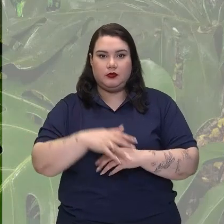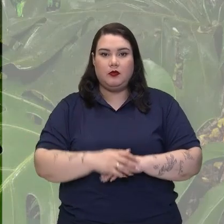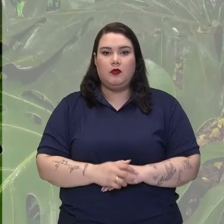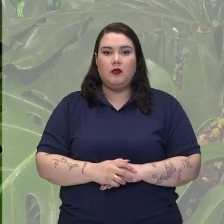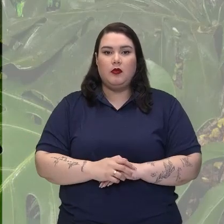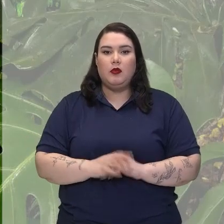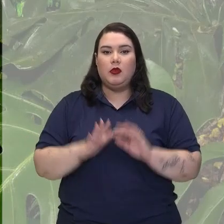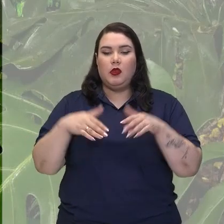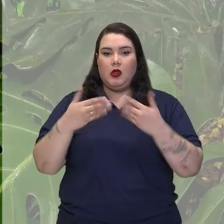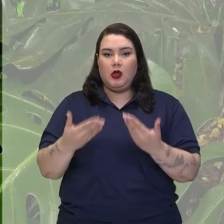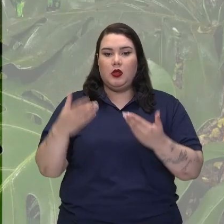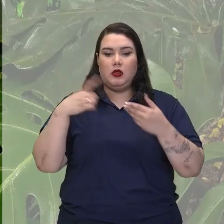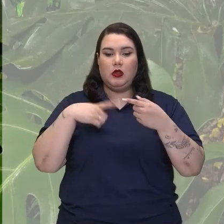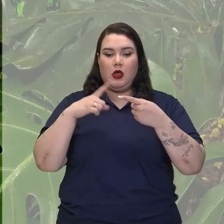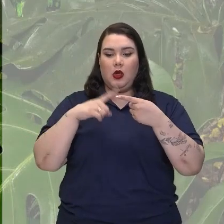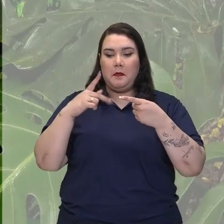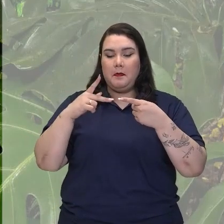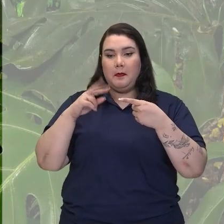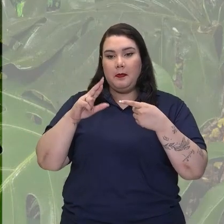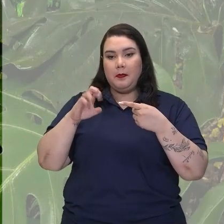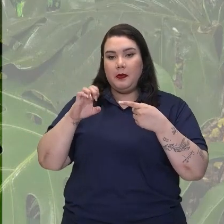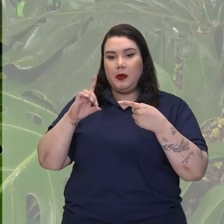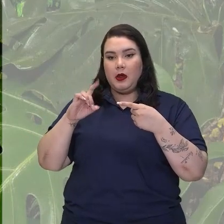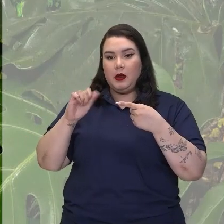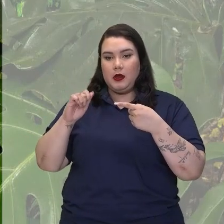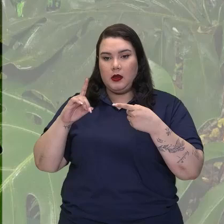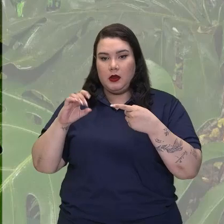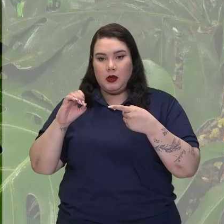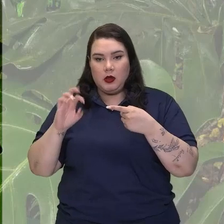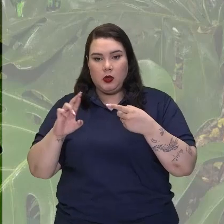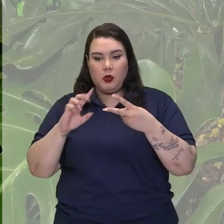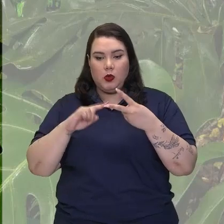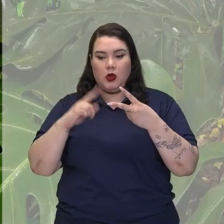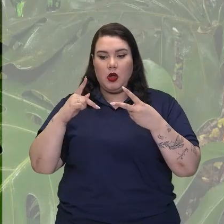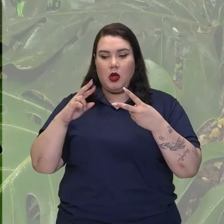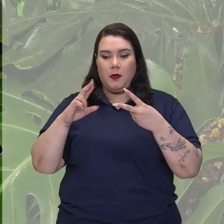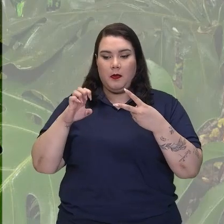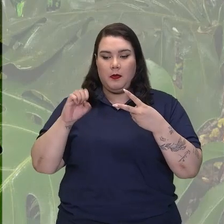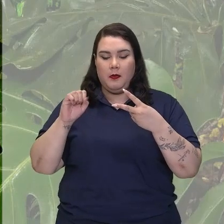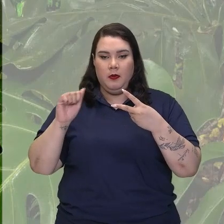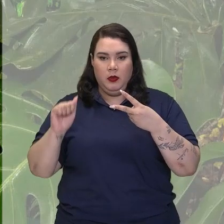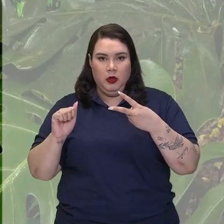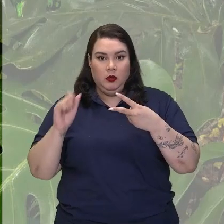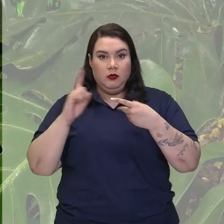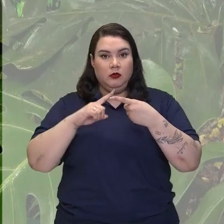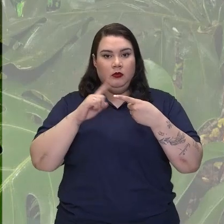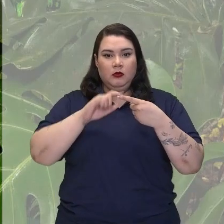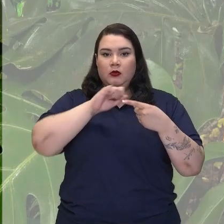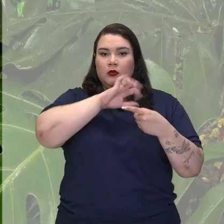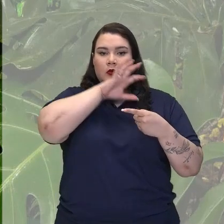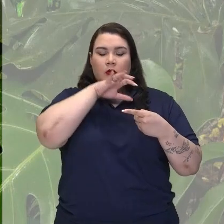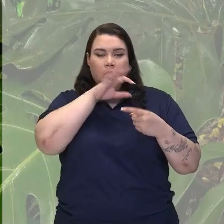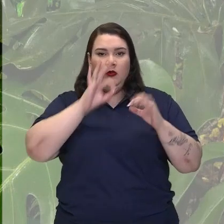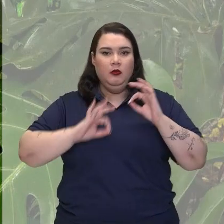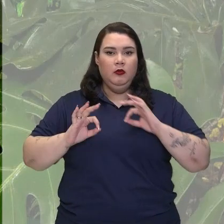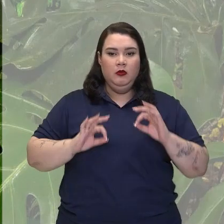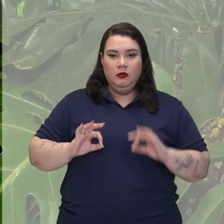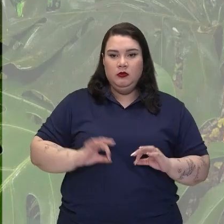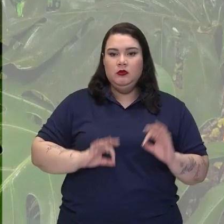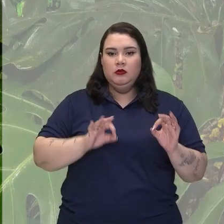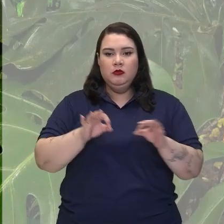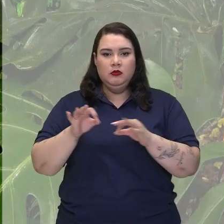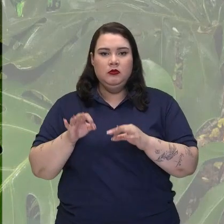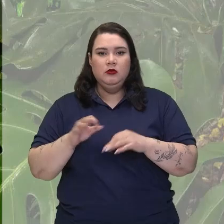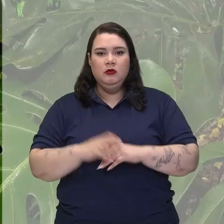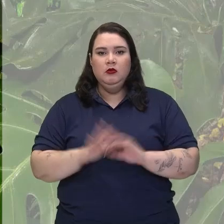a presa e o predador, A onça procurando ali o seu alimento, que nesse cenário é a capivara, tá bom? E